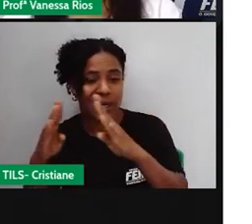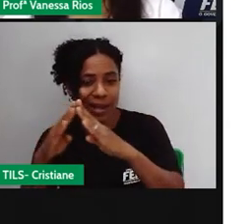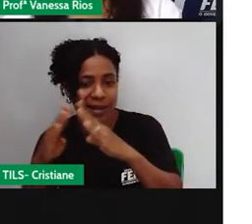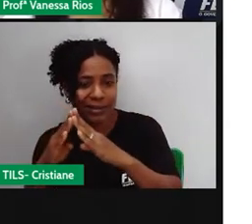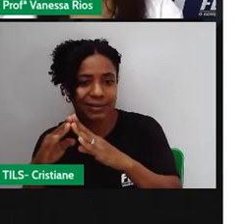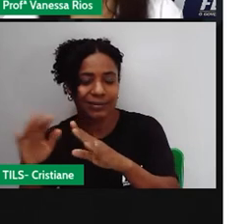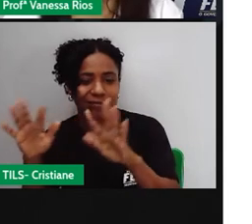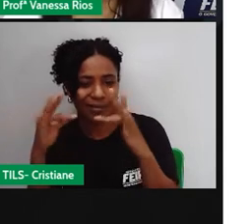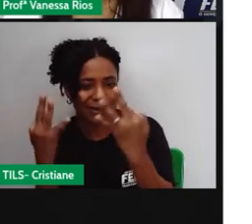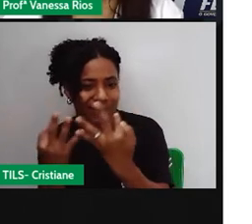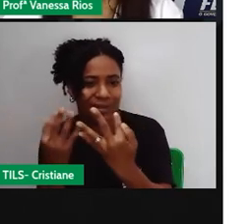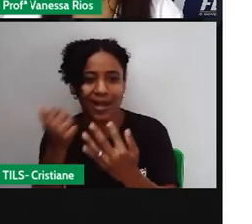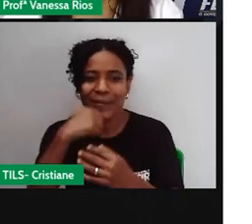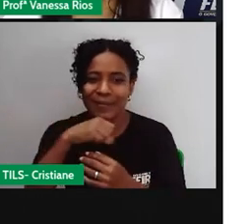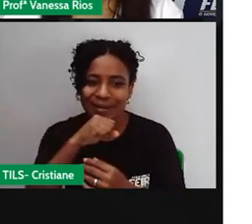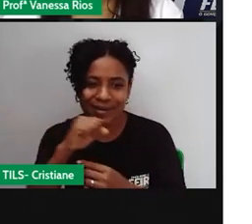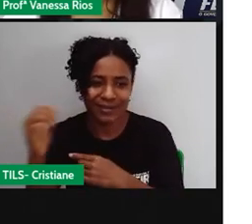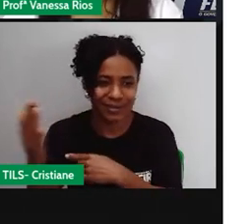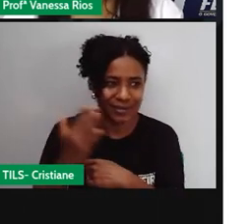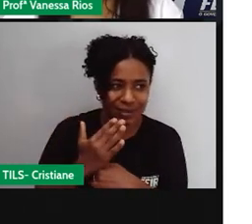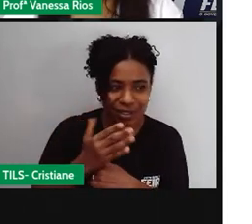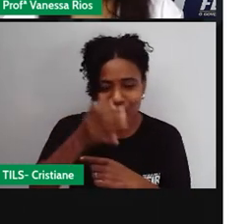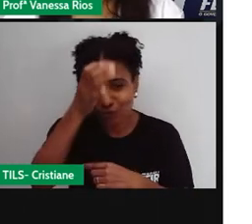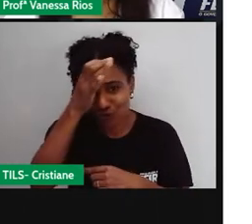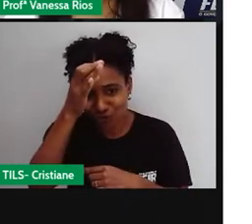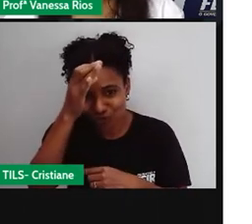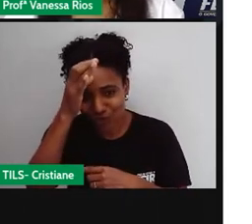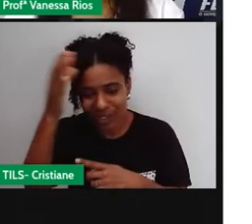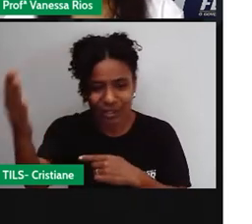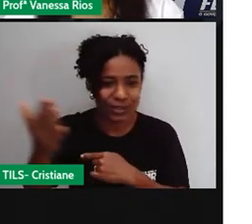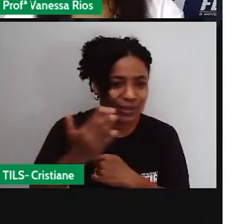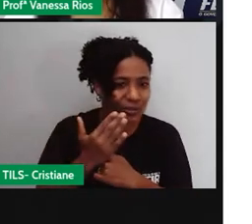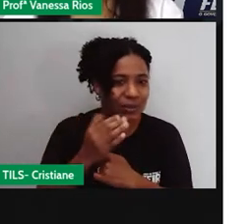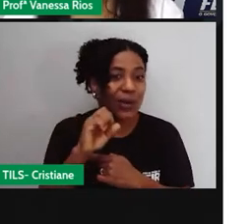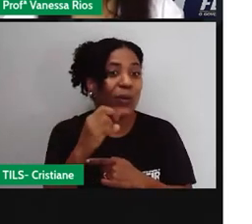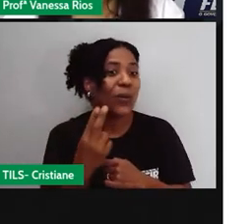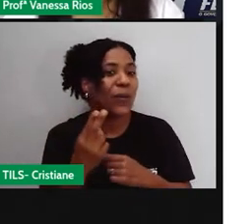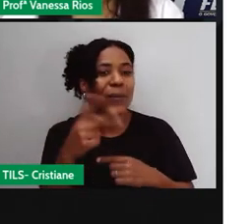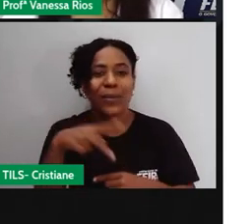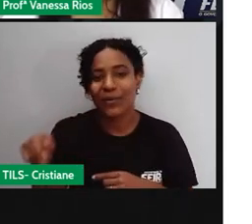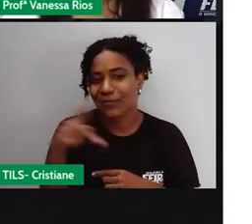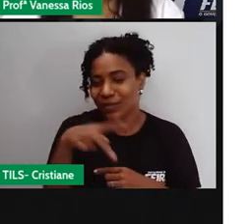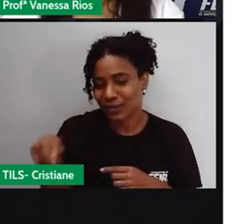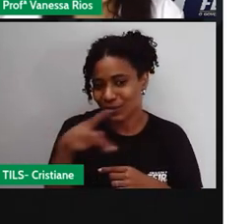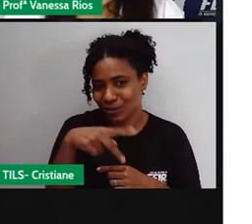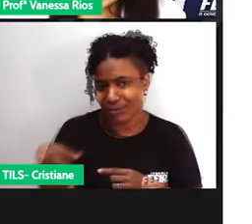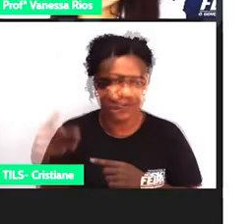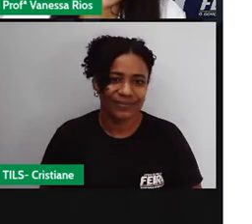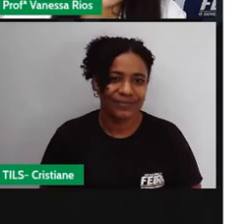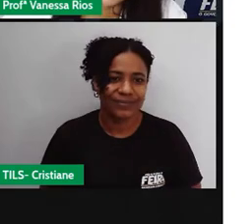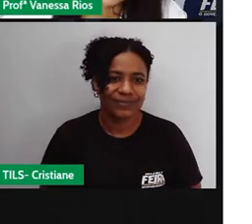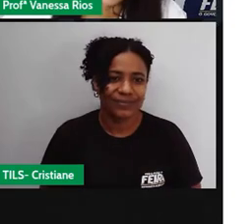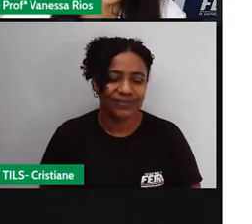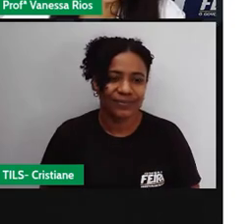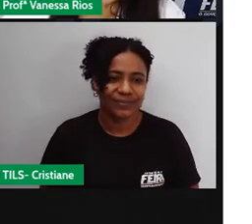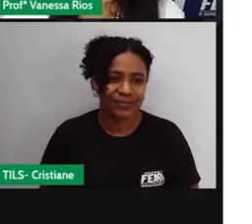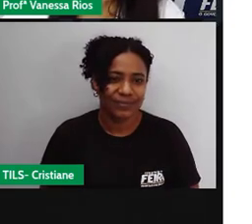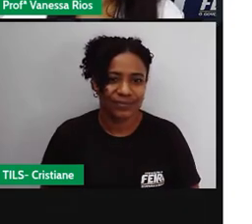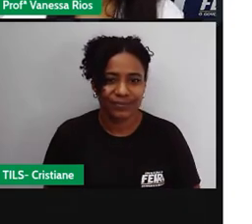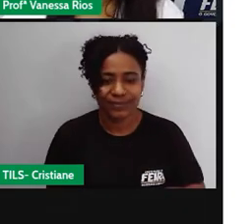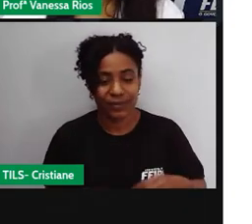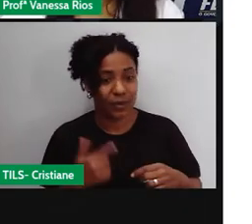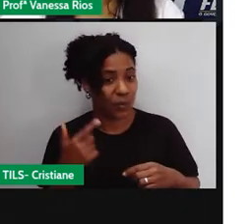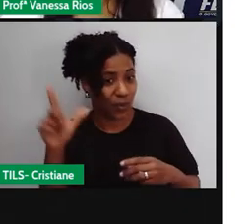a sua mãe, ao seu pai, a uma tia, ou mesmo até ao professor ou à professora. Outro